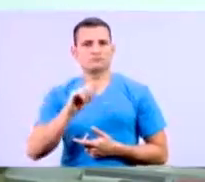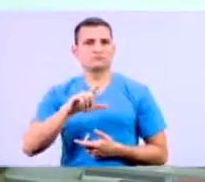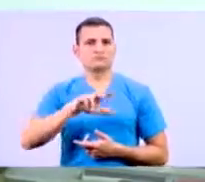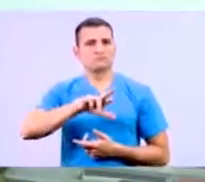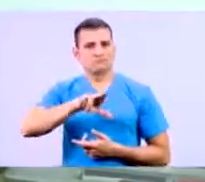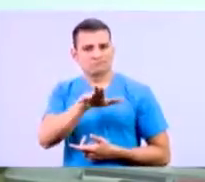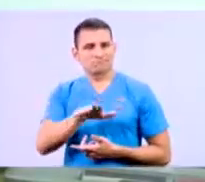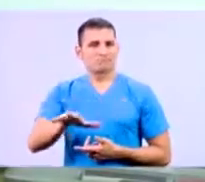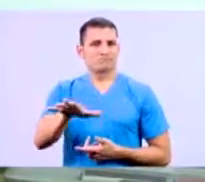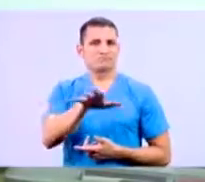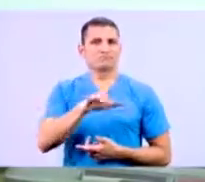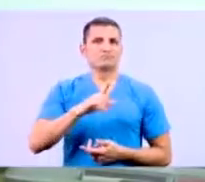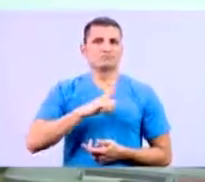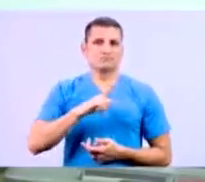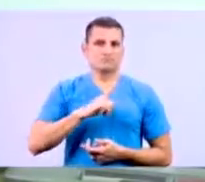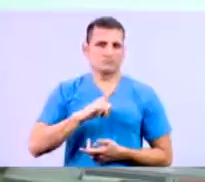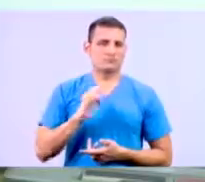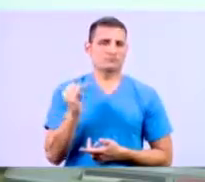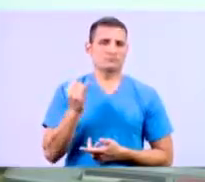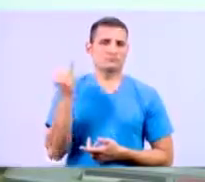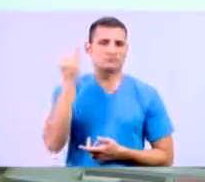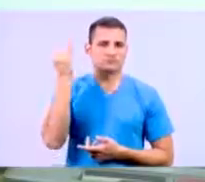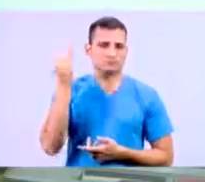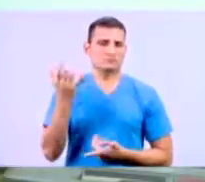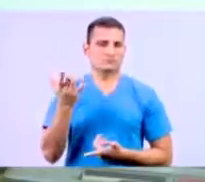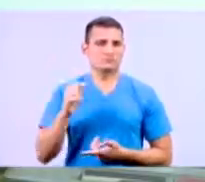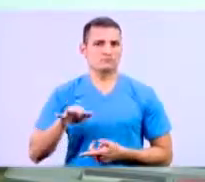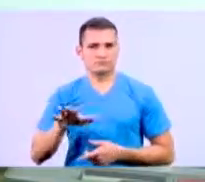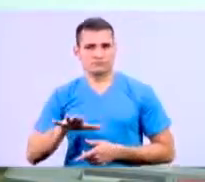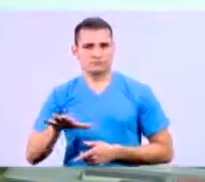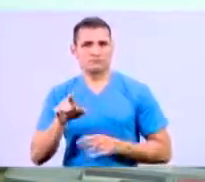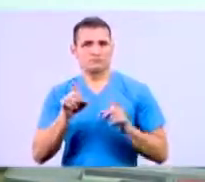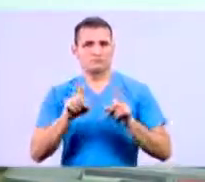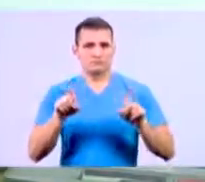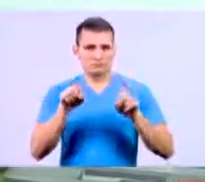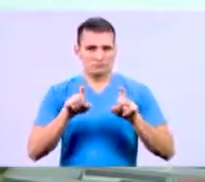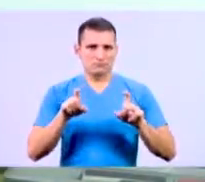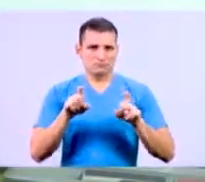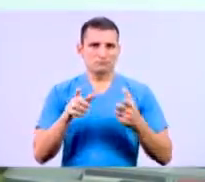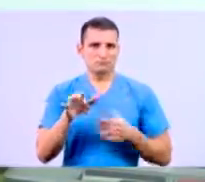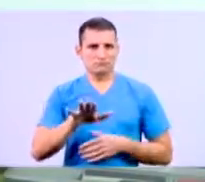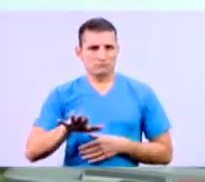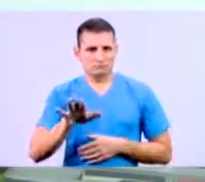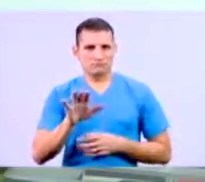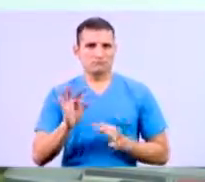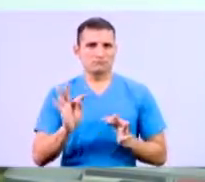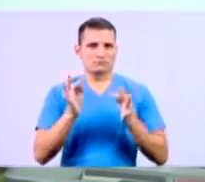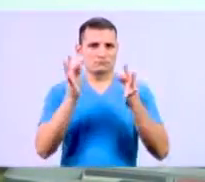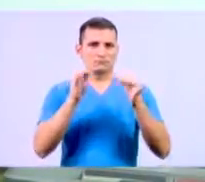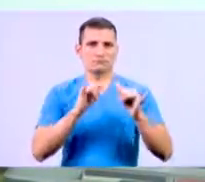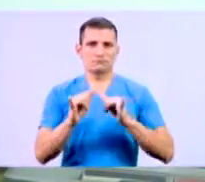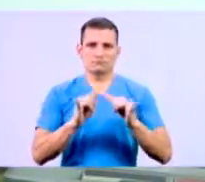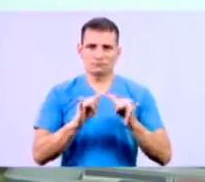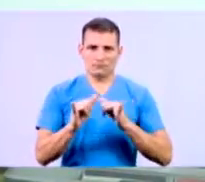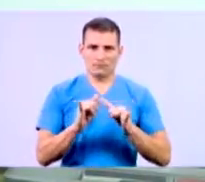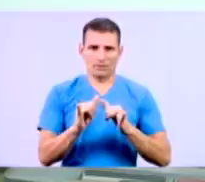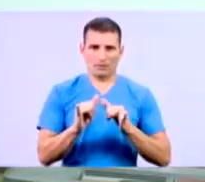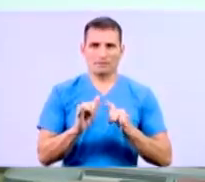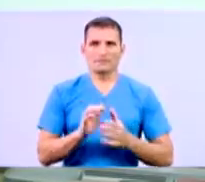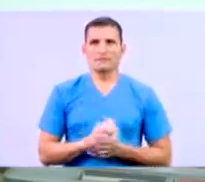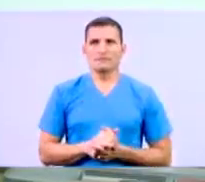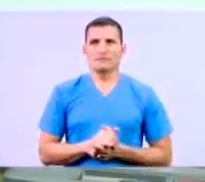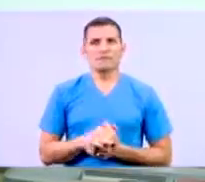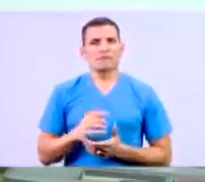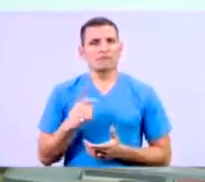área muito grande, fundamental para a nossa área de informática, área de tecnologia da informação, que a gente vai